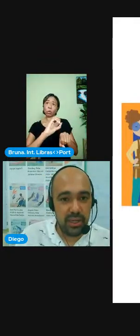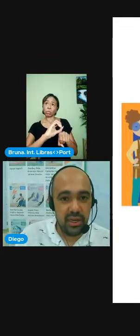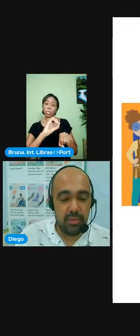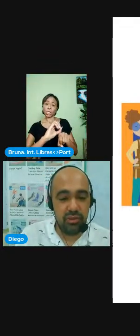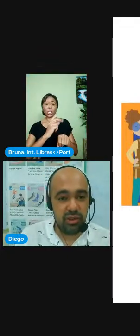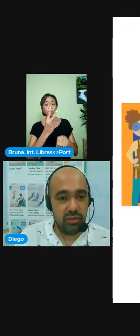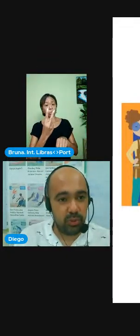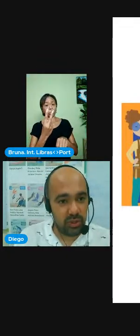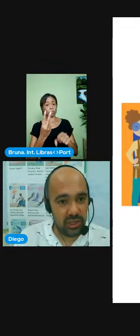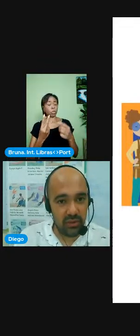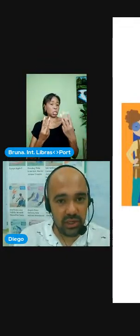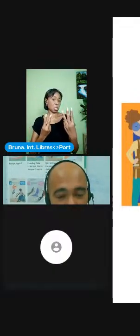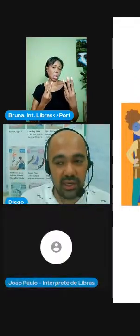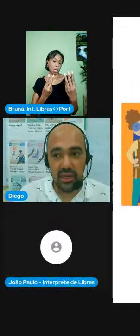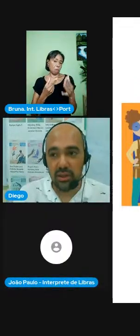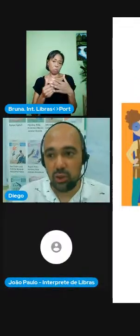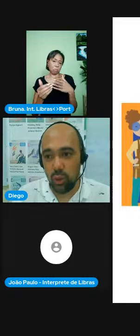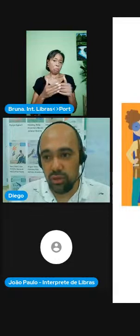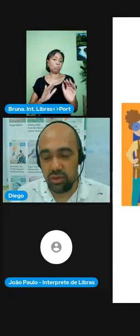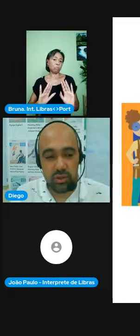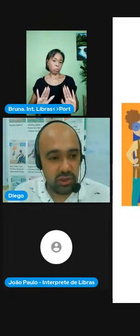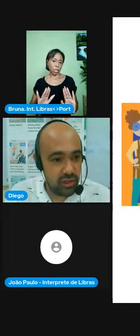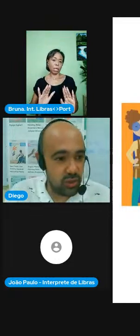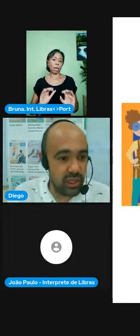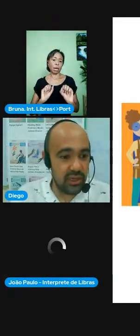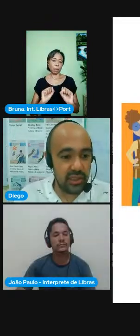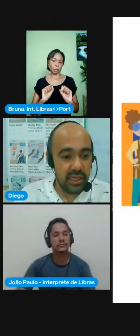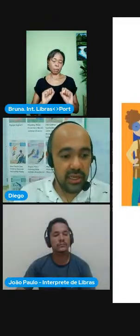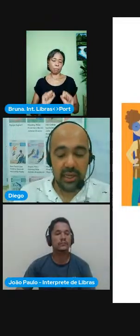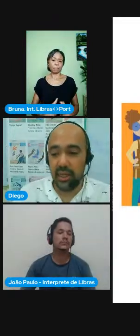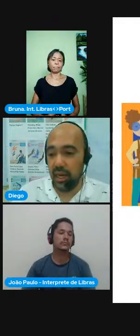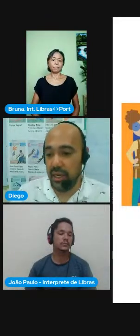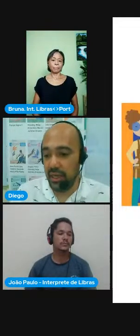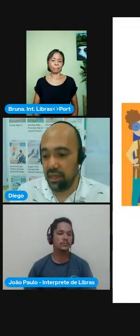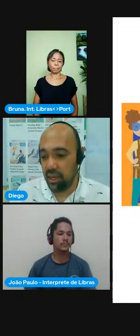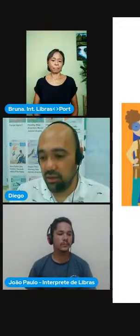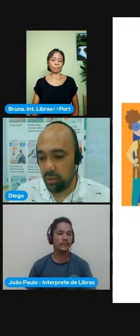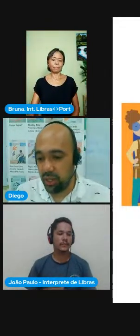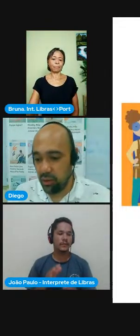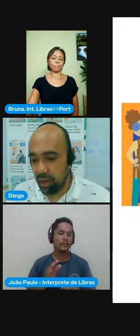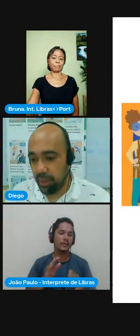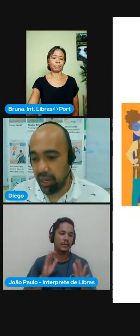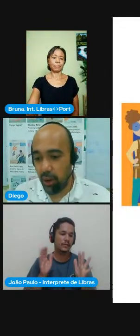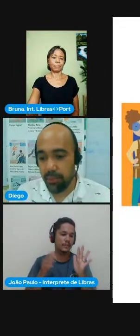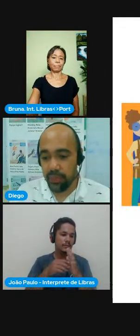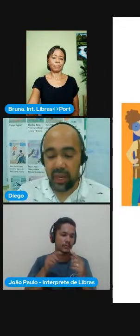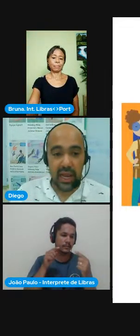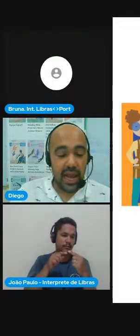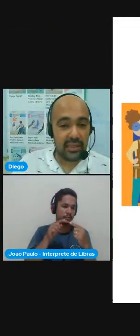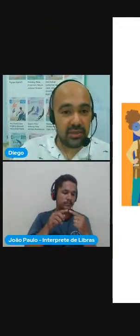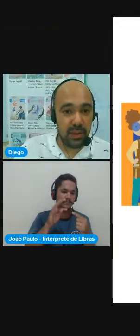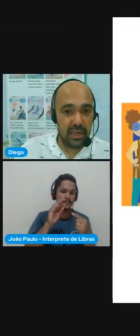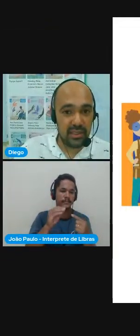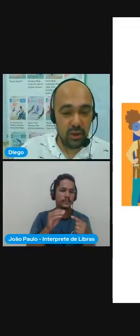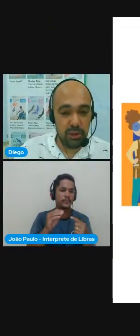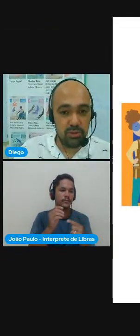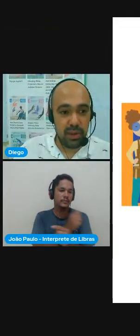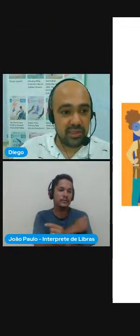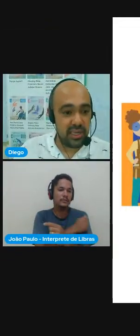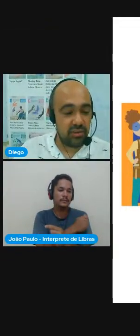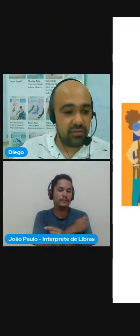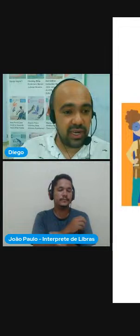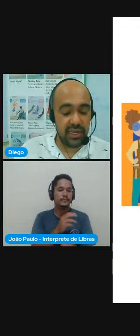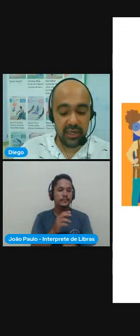contempla, na medida do possível, aqui todos os estudantes. E aí, respondendo ao Gabriel, essas palestras serão